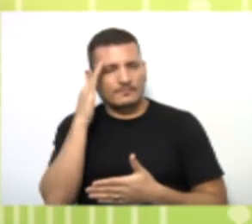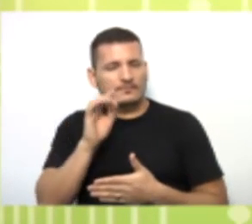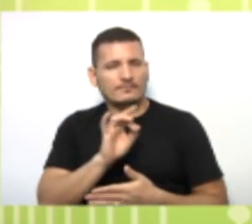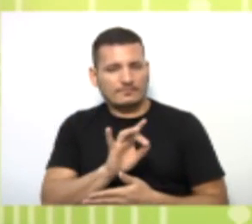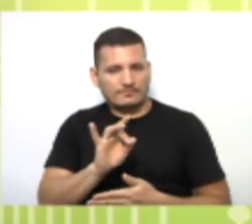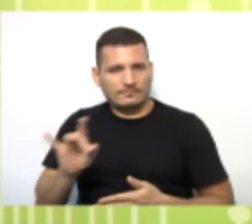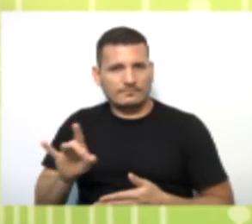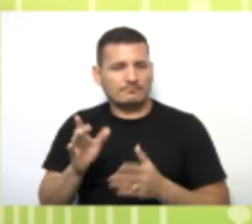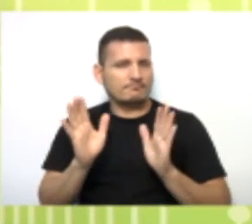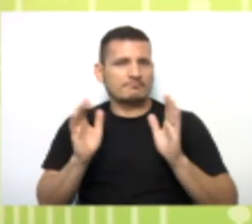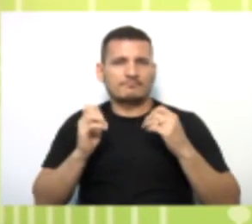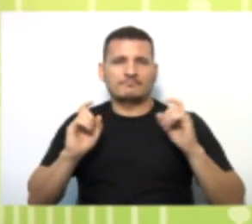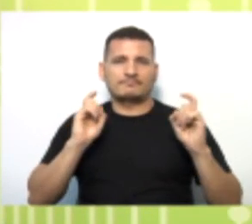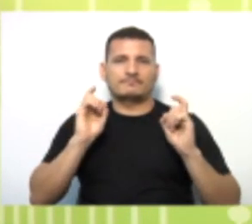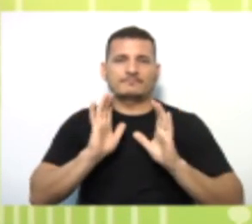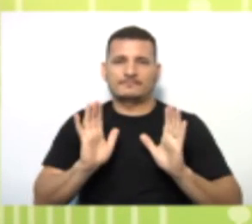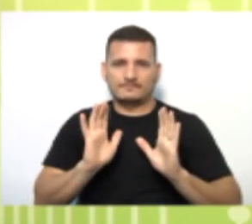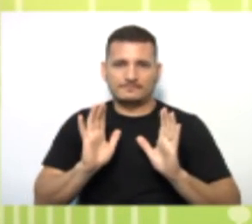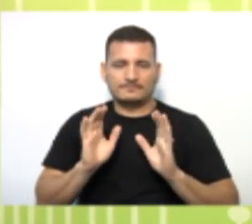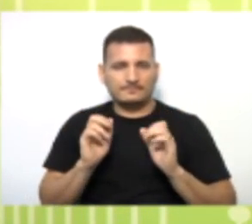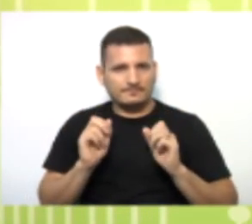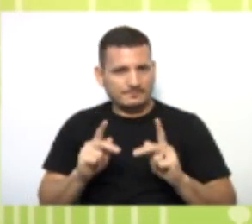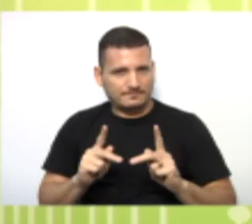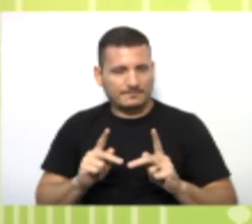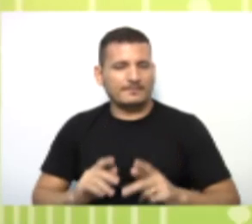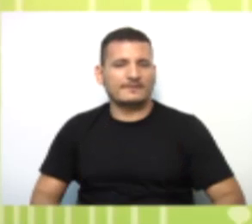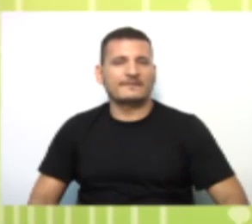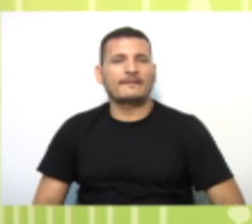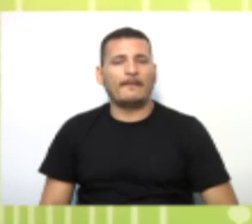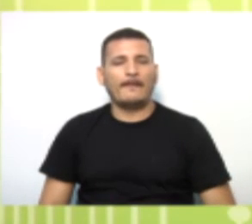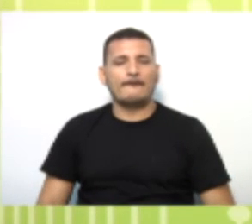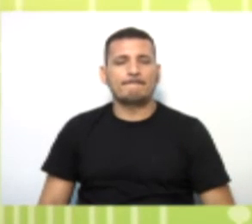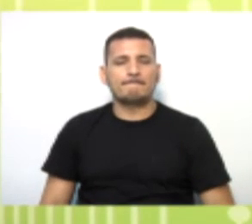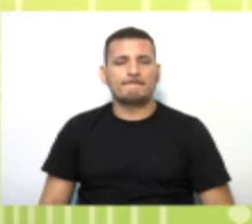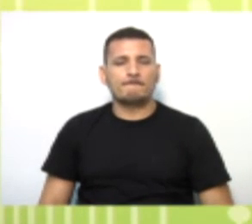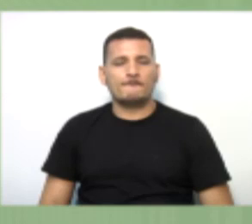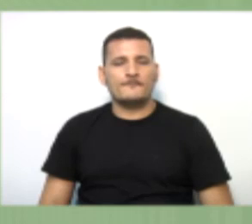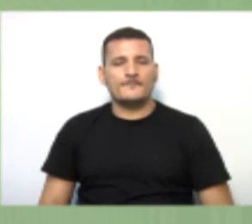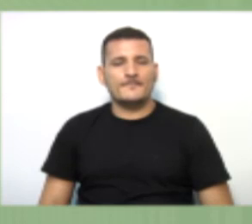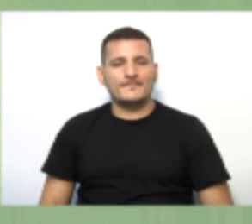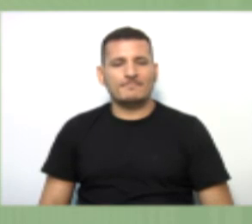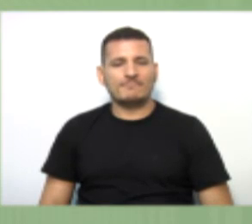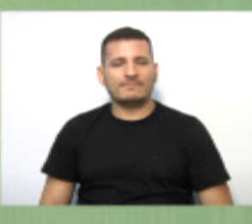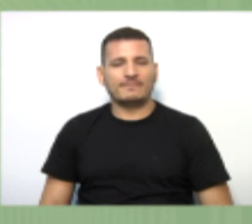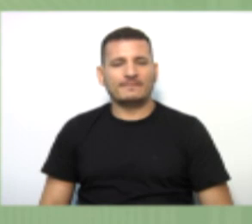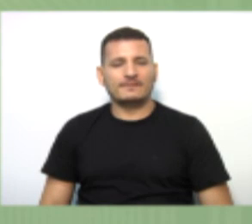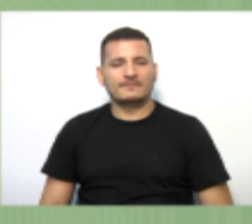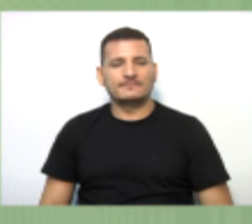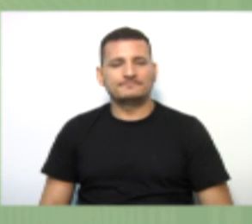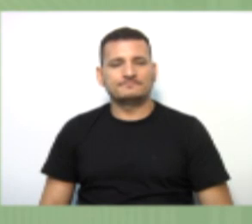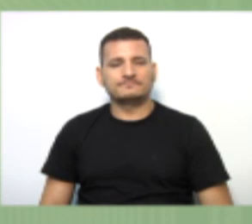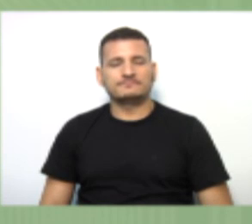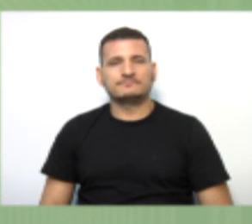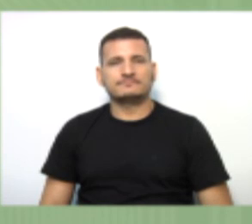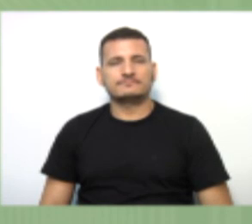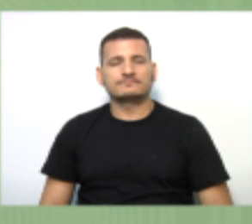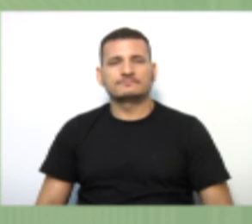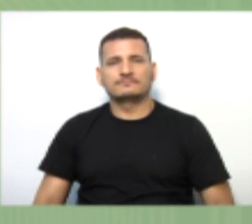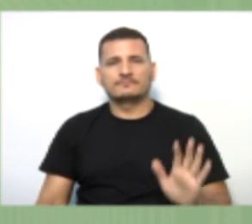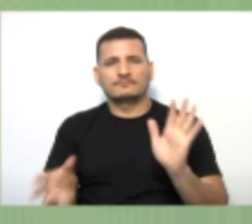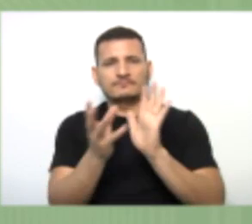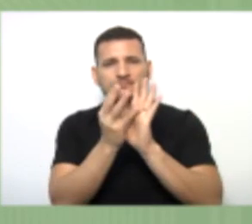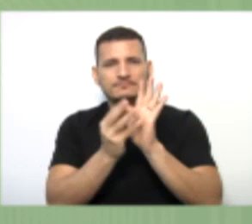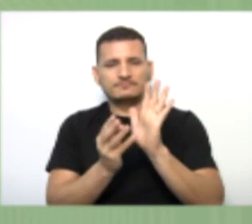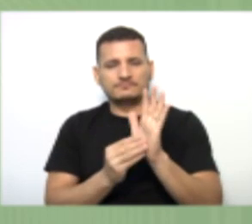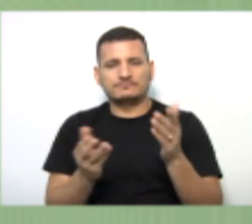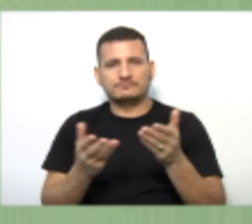cada coisa. Não precisa se preocupar com tudo isso, tá? De uma vez só. Voltando ao nosso slide aqui, essa nossa aula de hoje